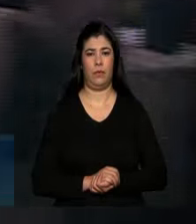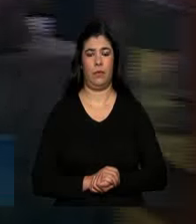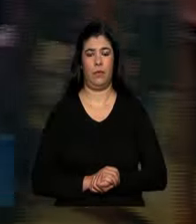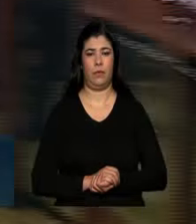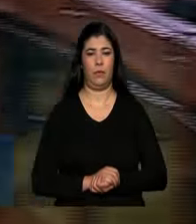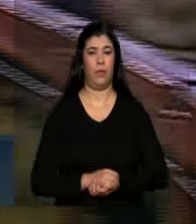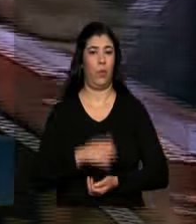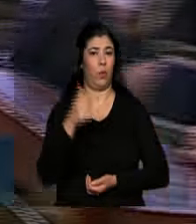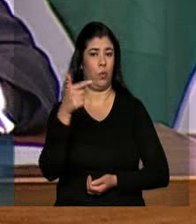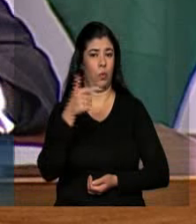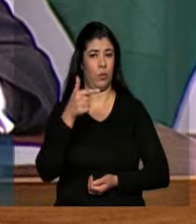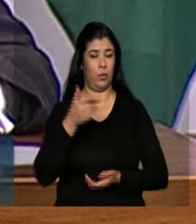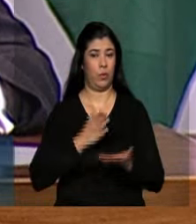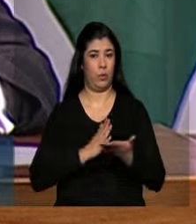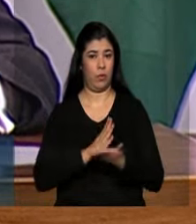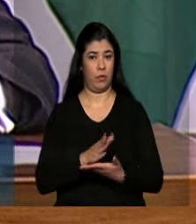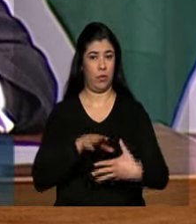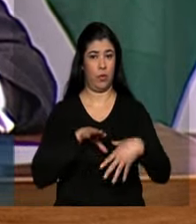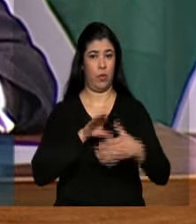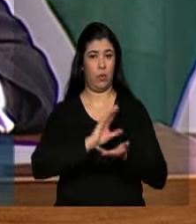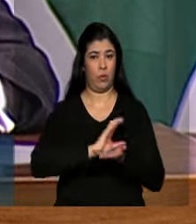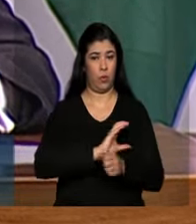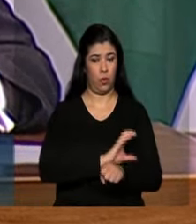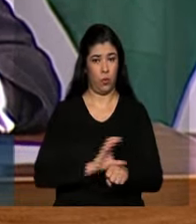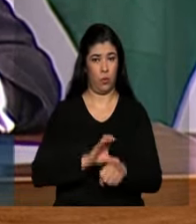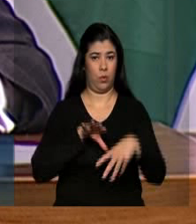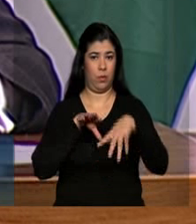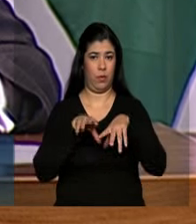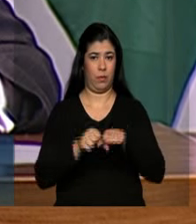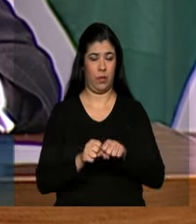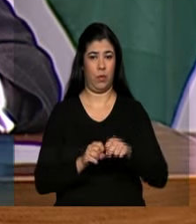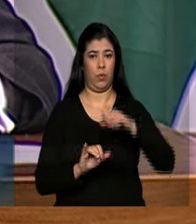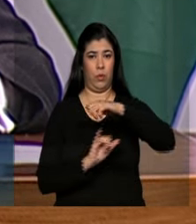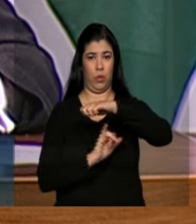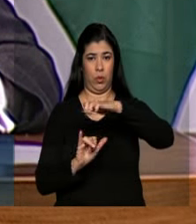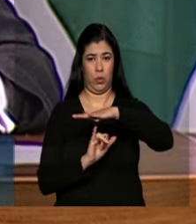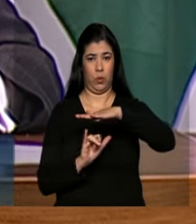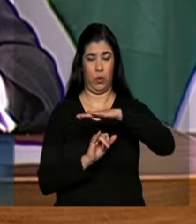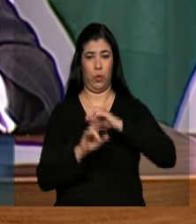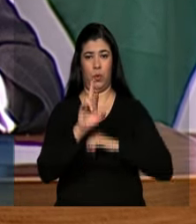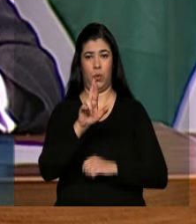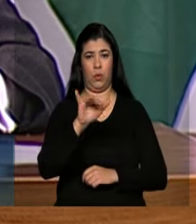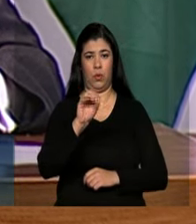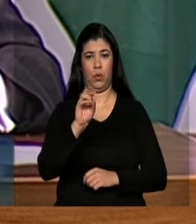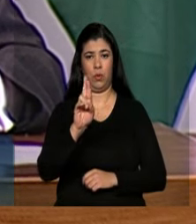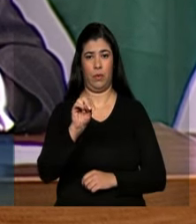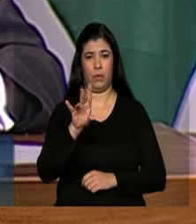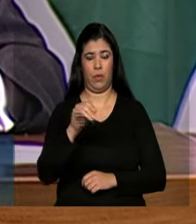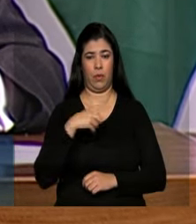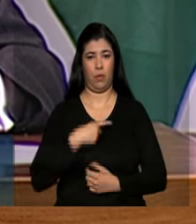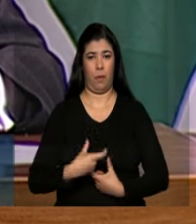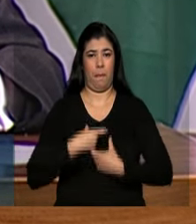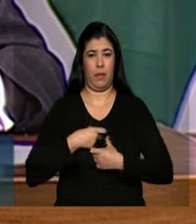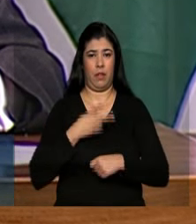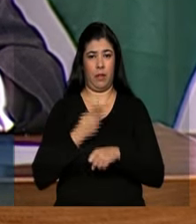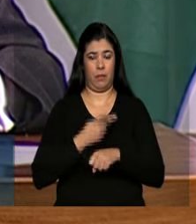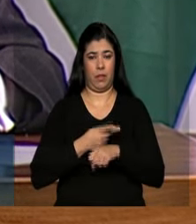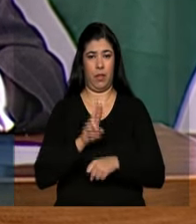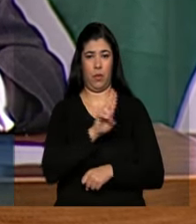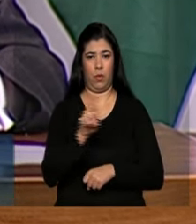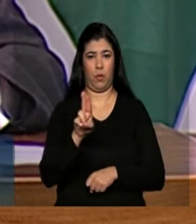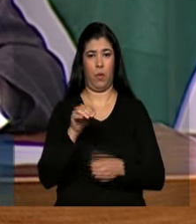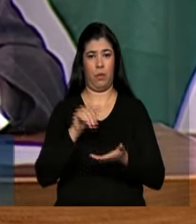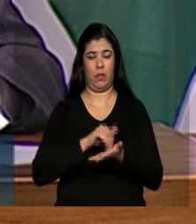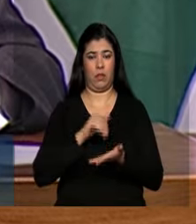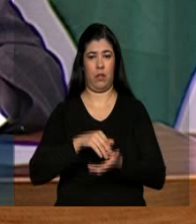Pelo segundo lugar no curso de formação do Instituto Rio Branco, recebe o prêmio Rio Branco Medalha de Prata, o secretário Pedro